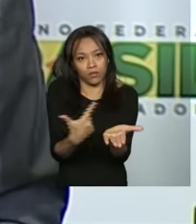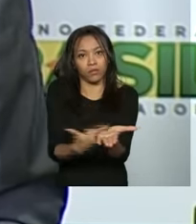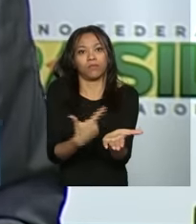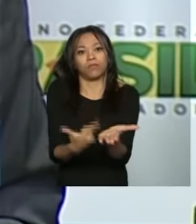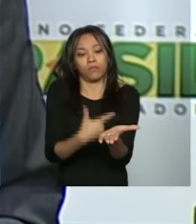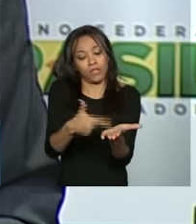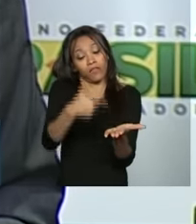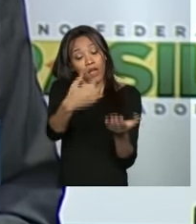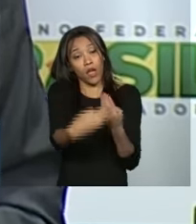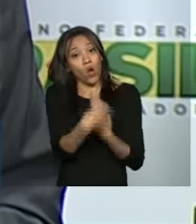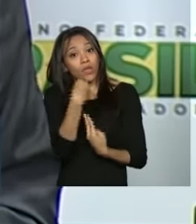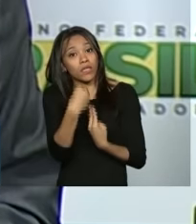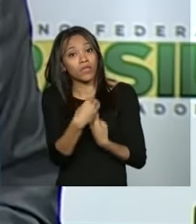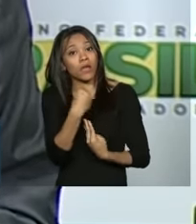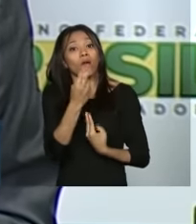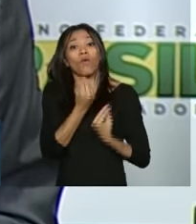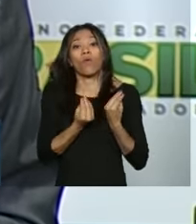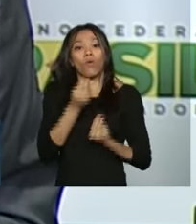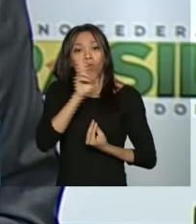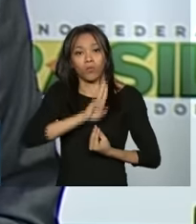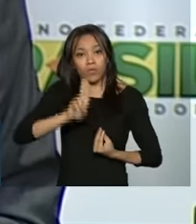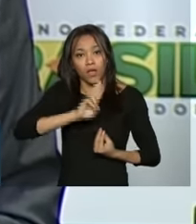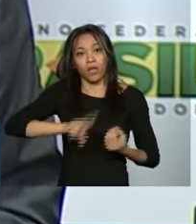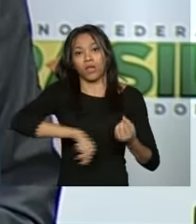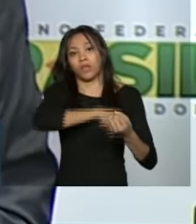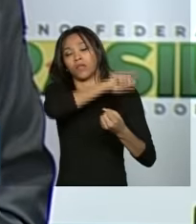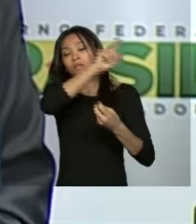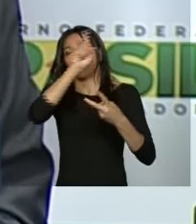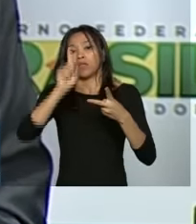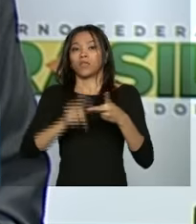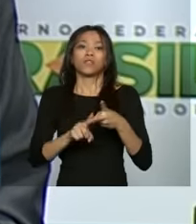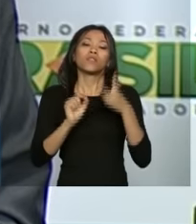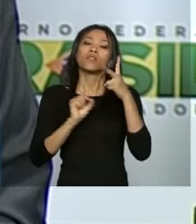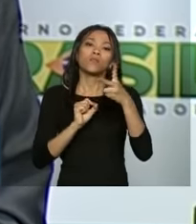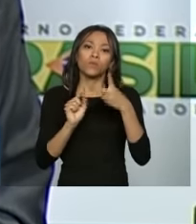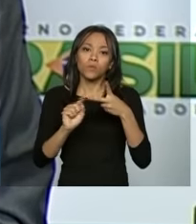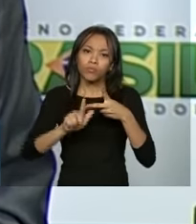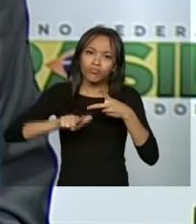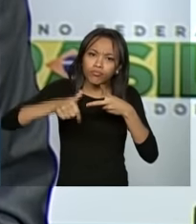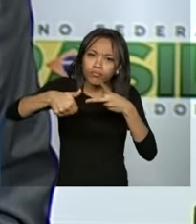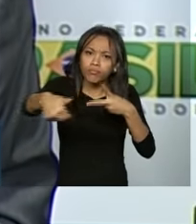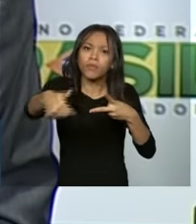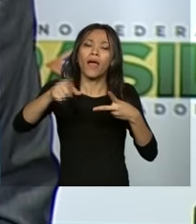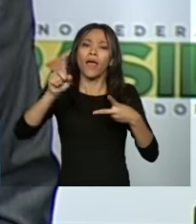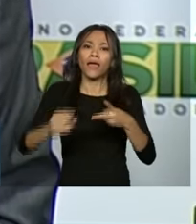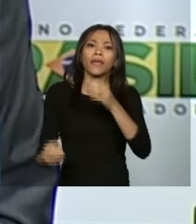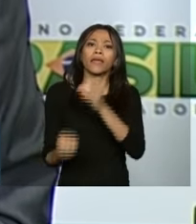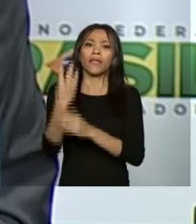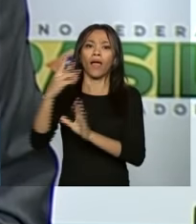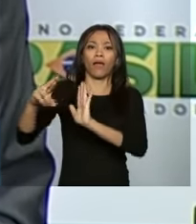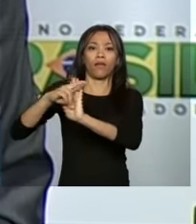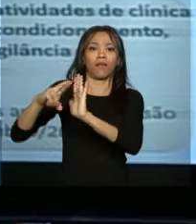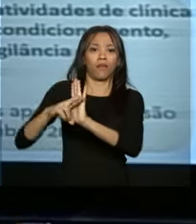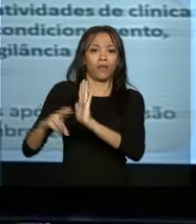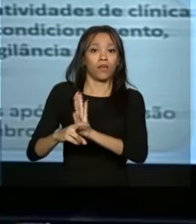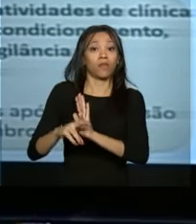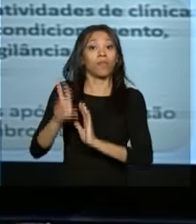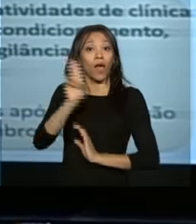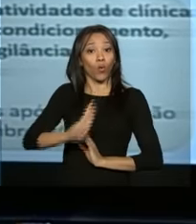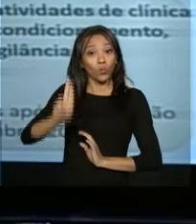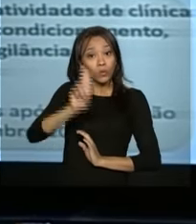manual de boas práticas uma segunda ação é a criação de normas para autorização do